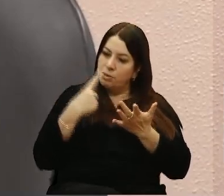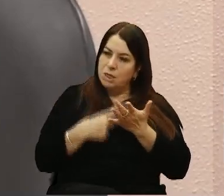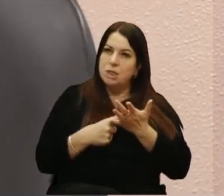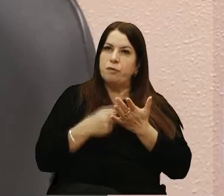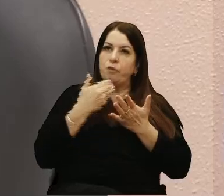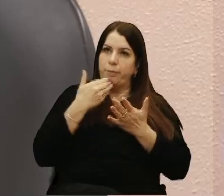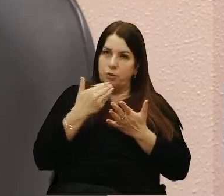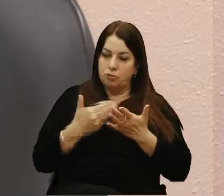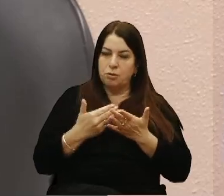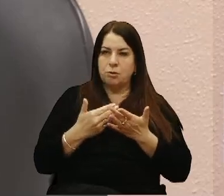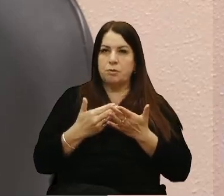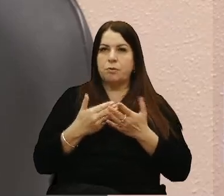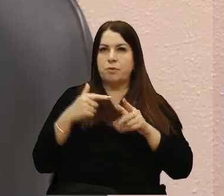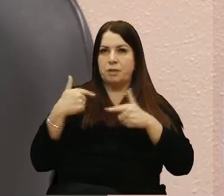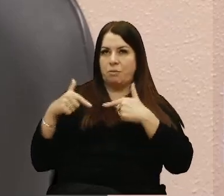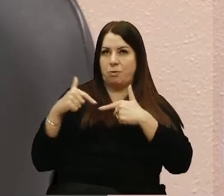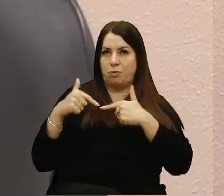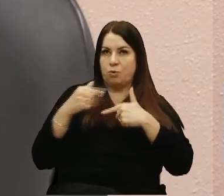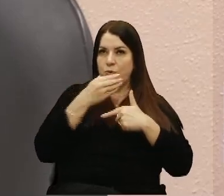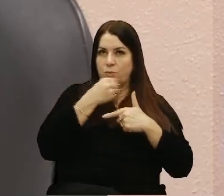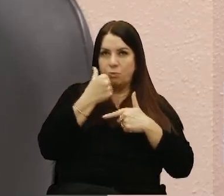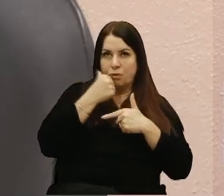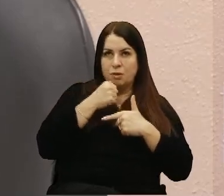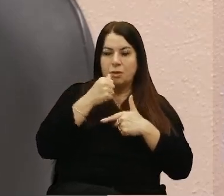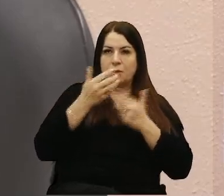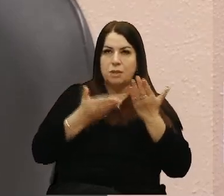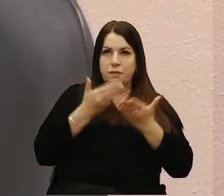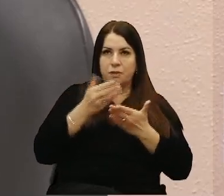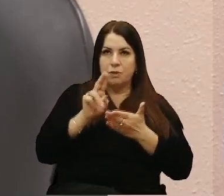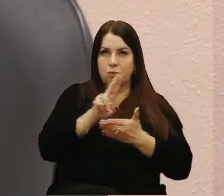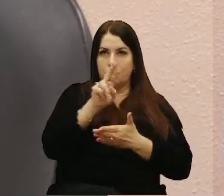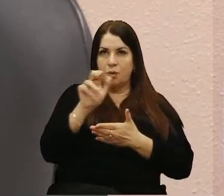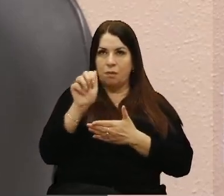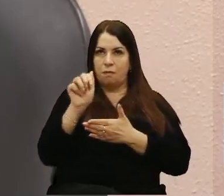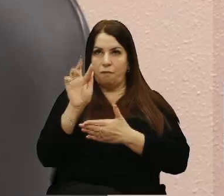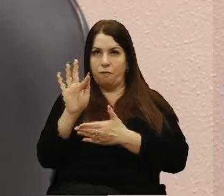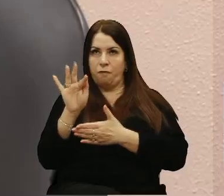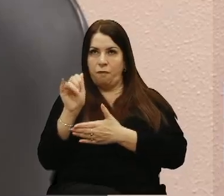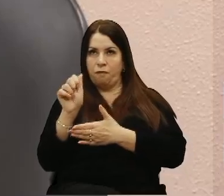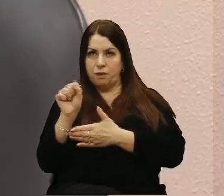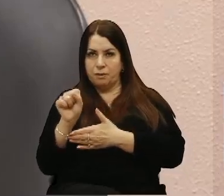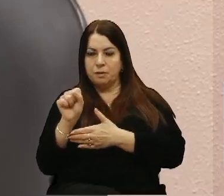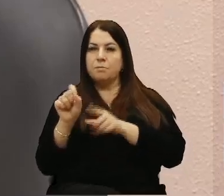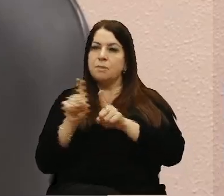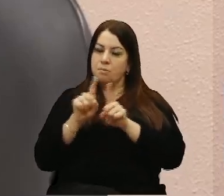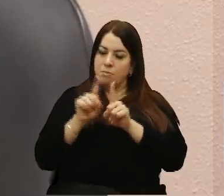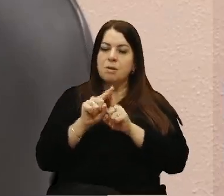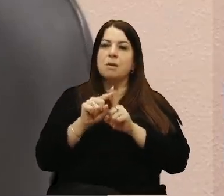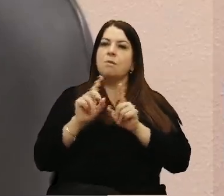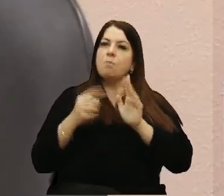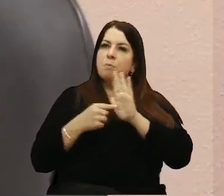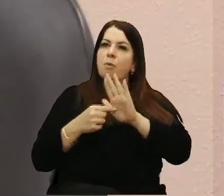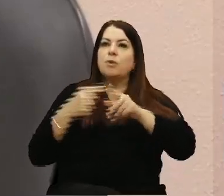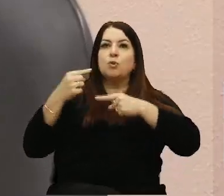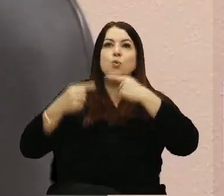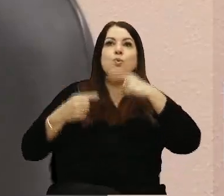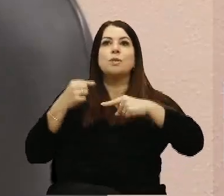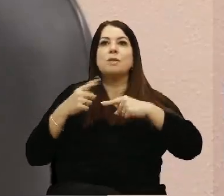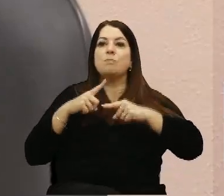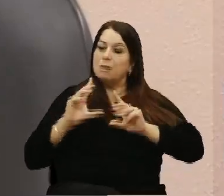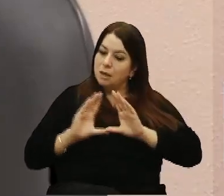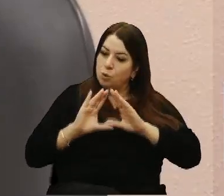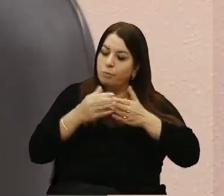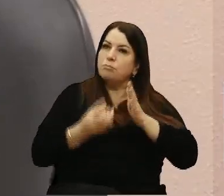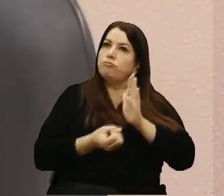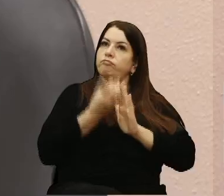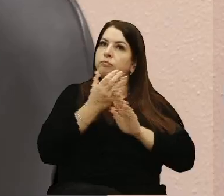um pedido, né, dos trabalhadoras dos serviços, dos usuários da FAS, para que a gente possa também trazer a discussão para ter a comissão